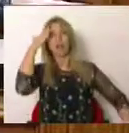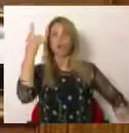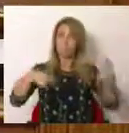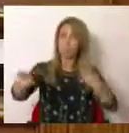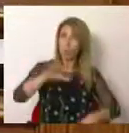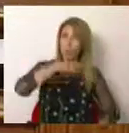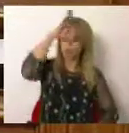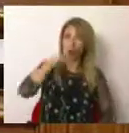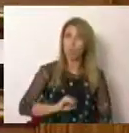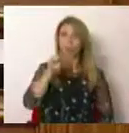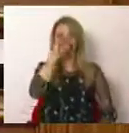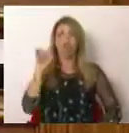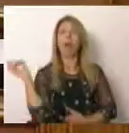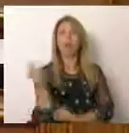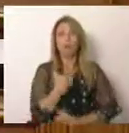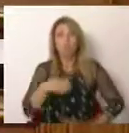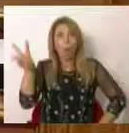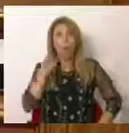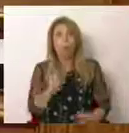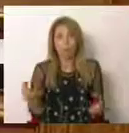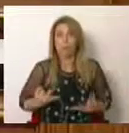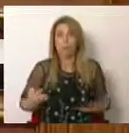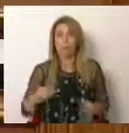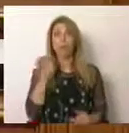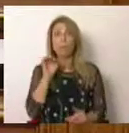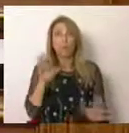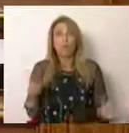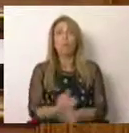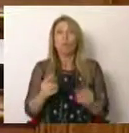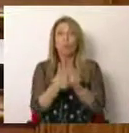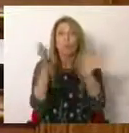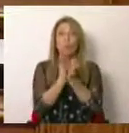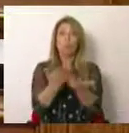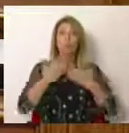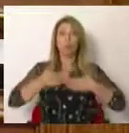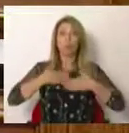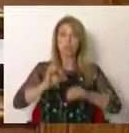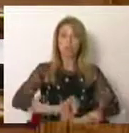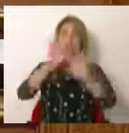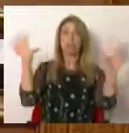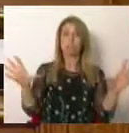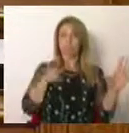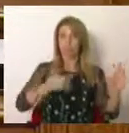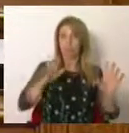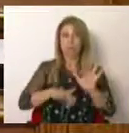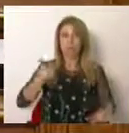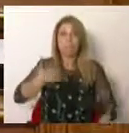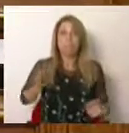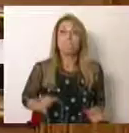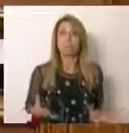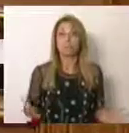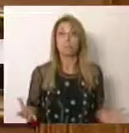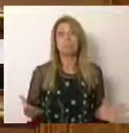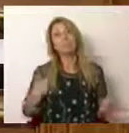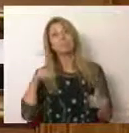Ministro do Ambiente a propósito do que quer que seja, porque tudo o que contribua para esclarecimentos que a Assembleia da República precise, é evidente que